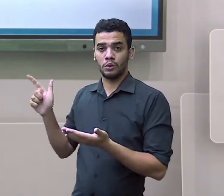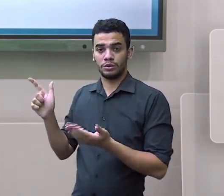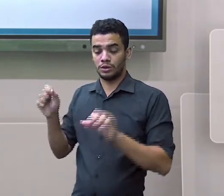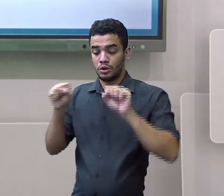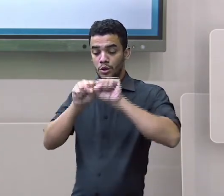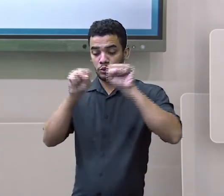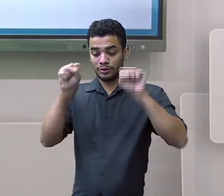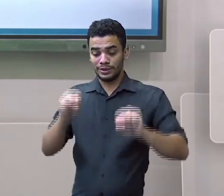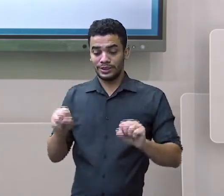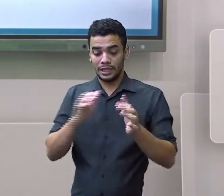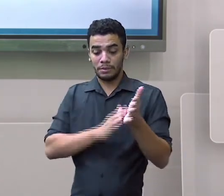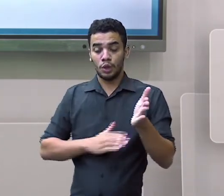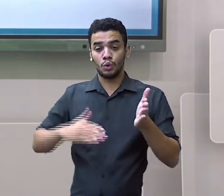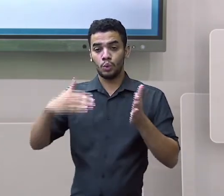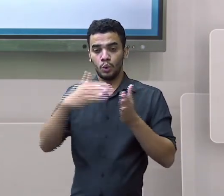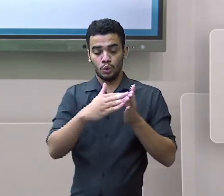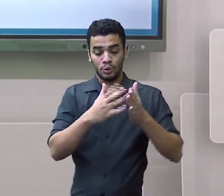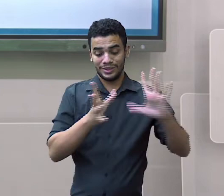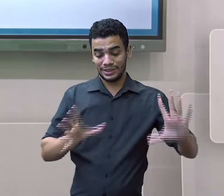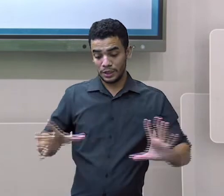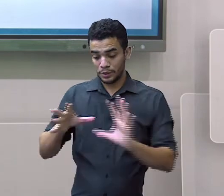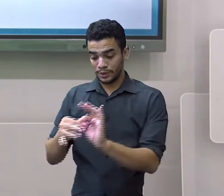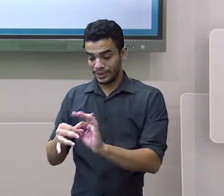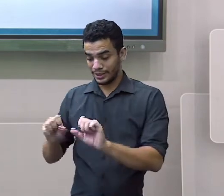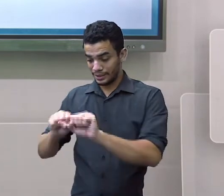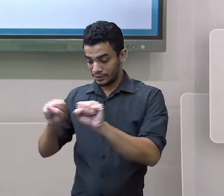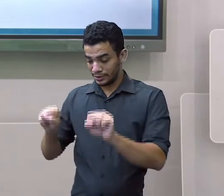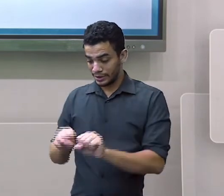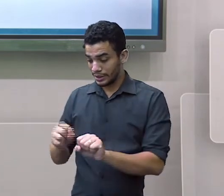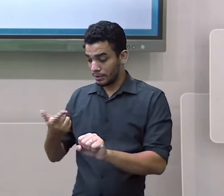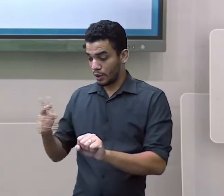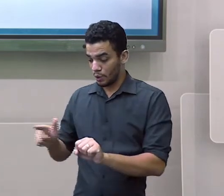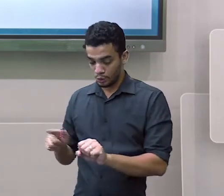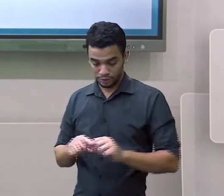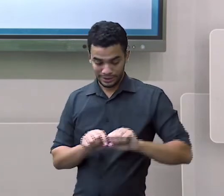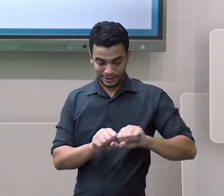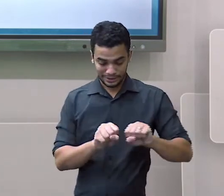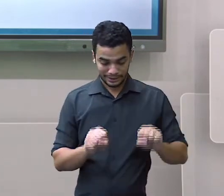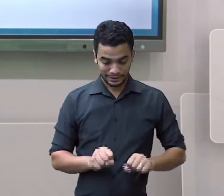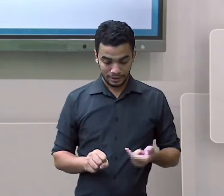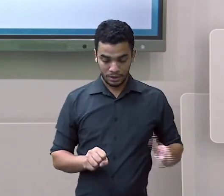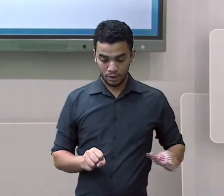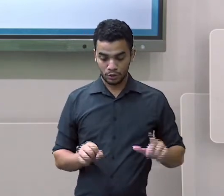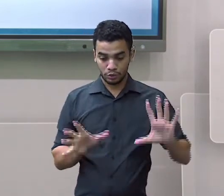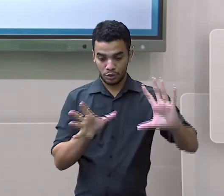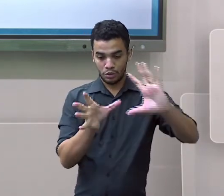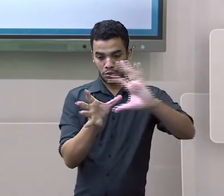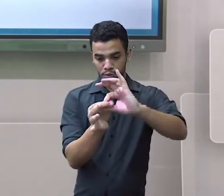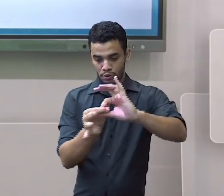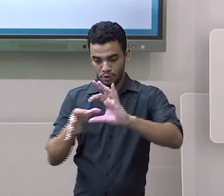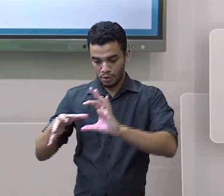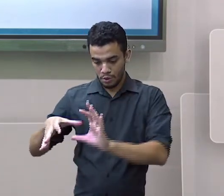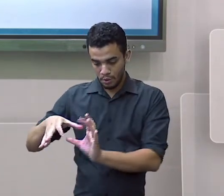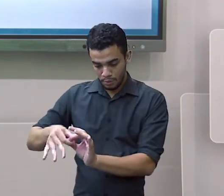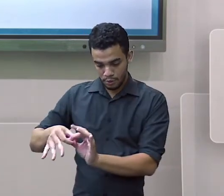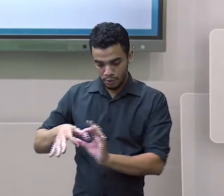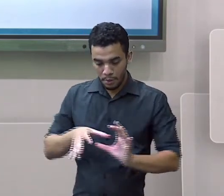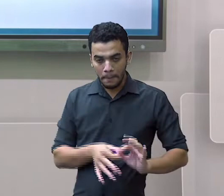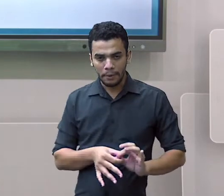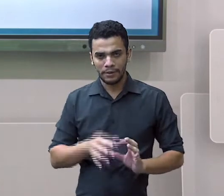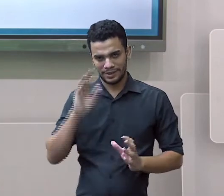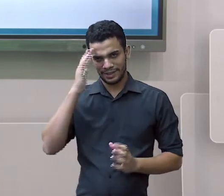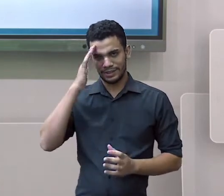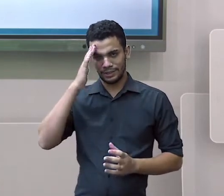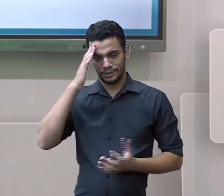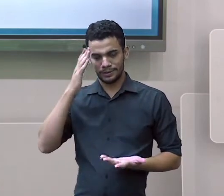nenhum órgão, nenhum sistema age sozinho. Todos eles estão interligados